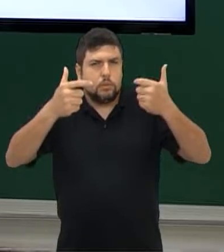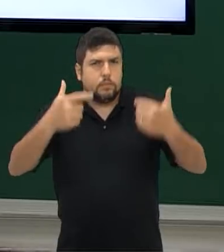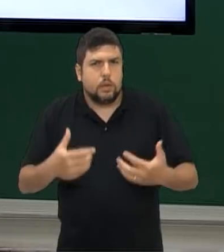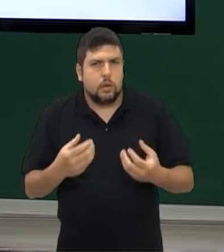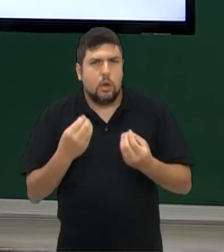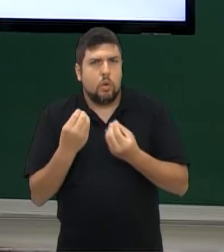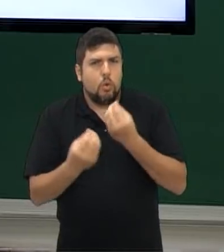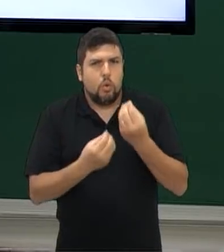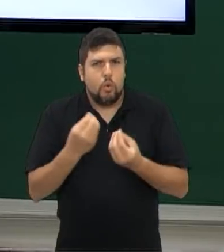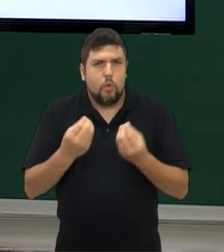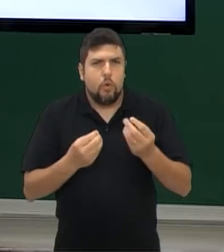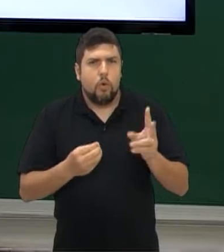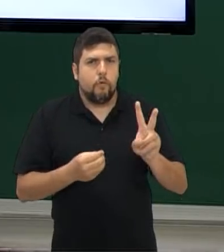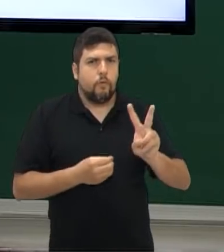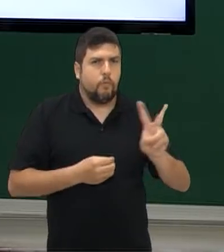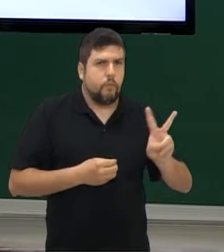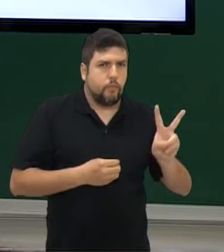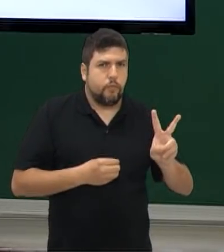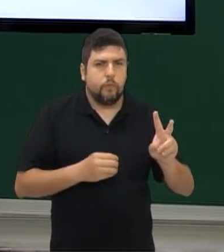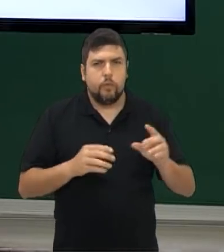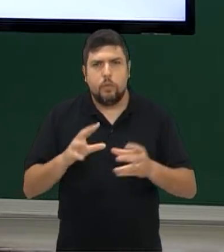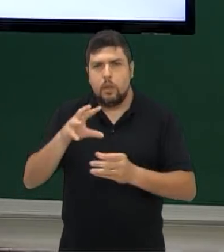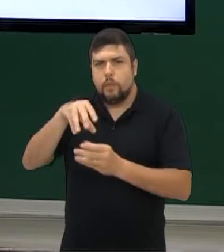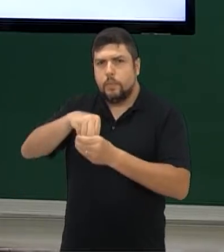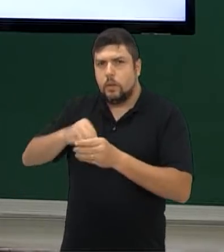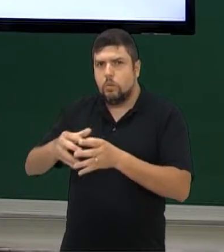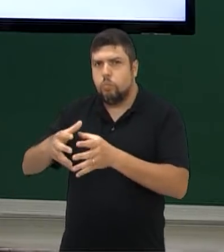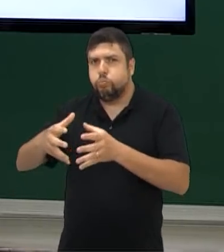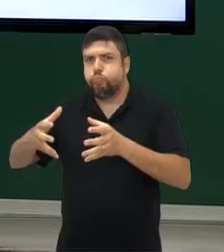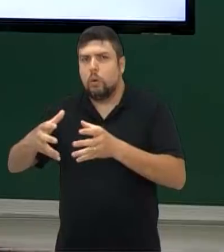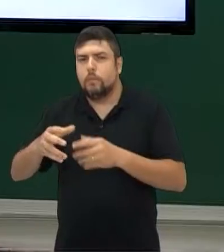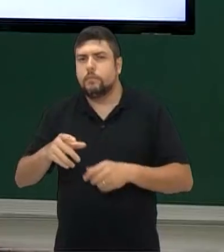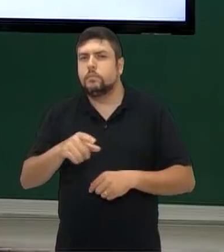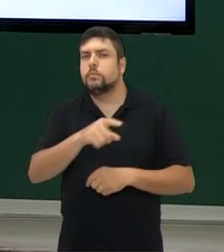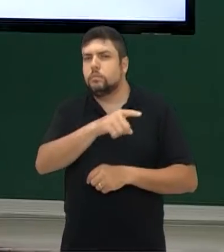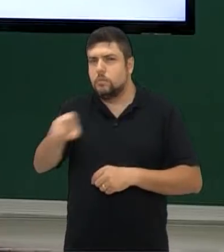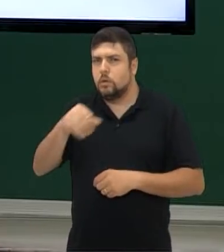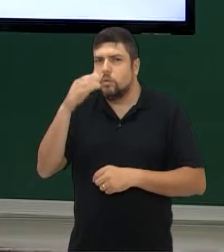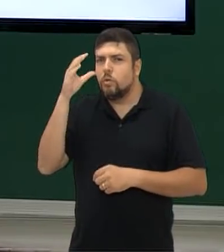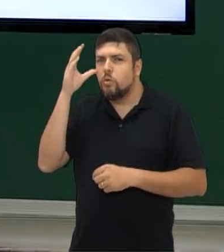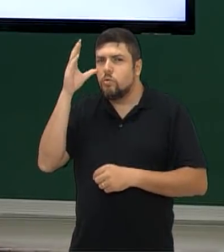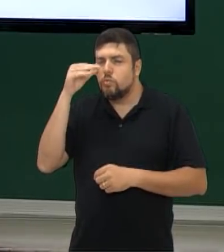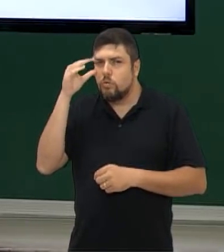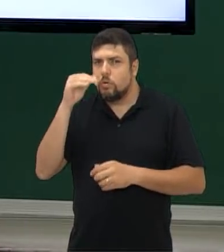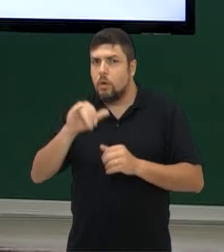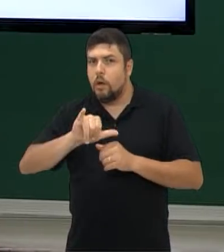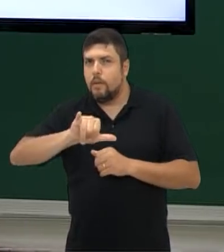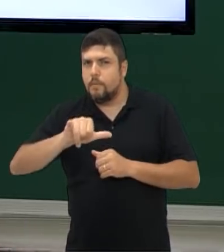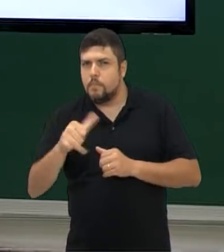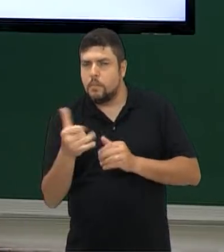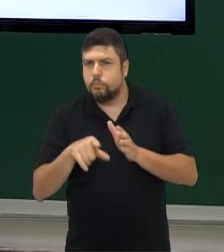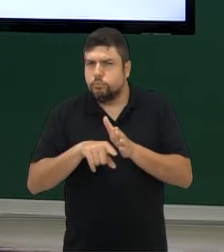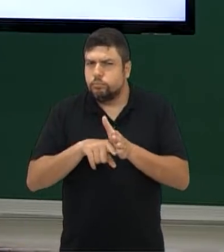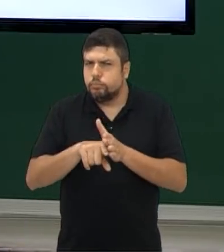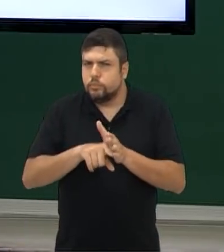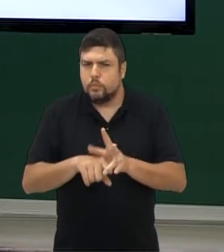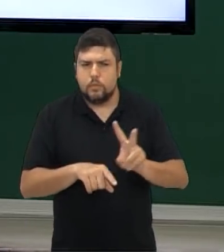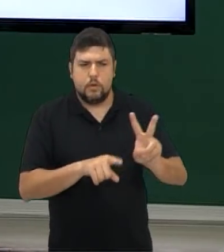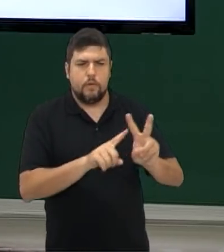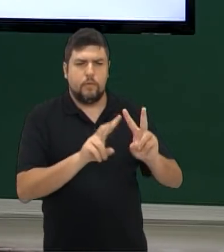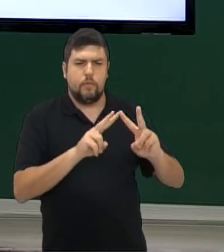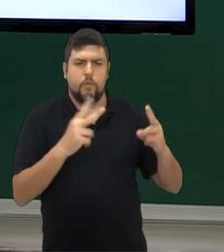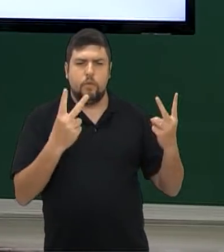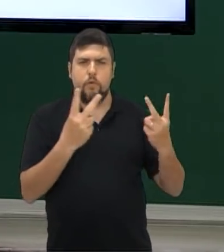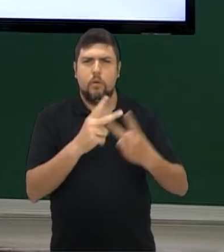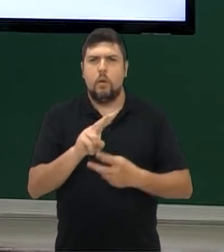fazer a diferença entre volume e capacidade, já vou instigar a curiosidade de vocês. Quem puder, já vai pesquisando qual a diferença de volume e